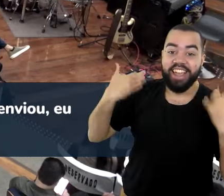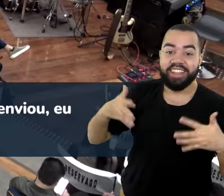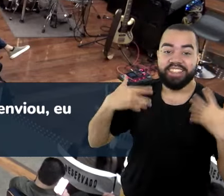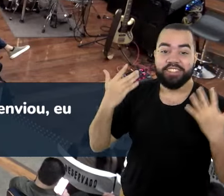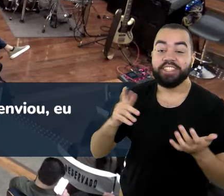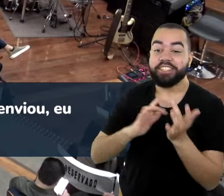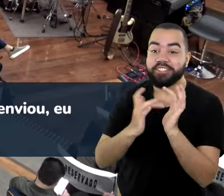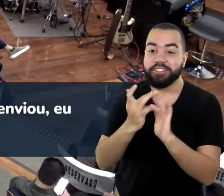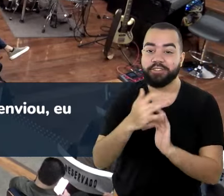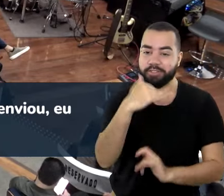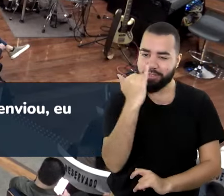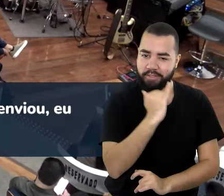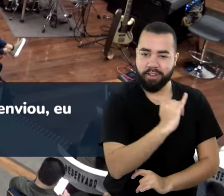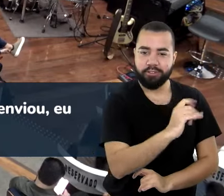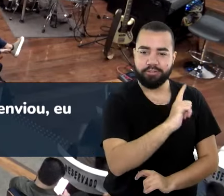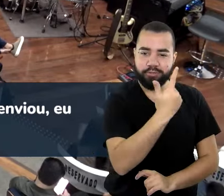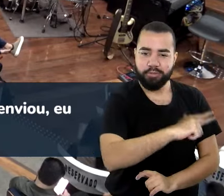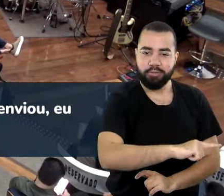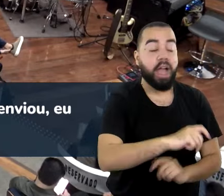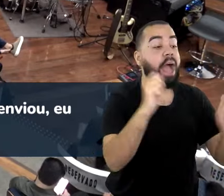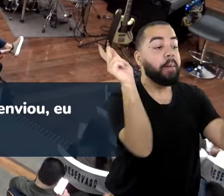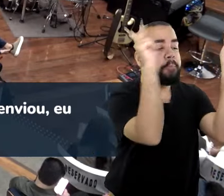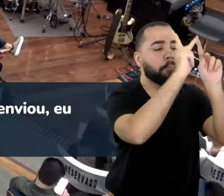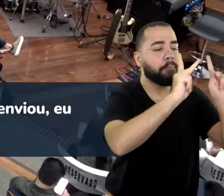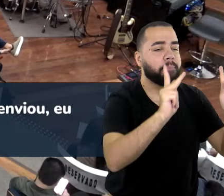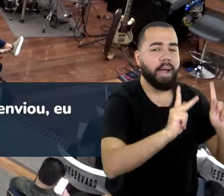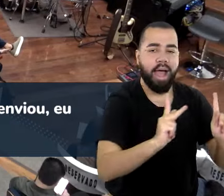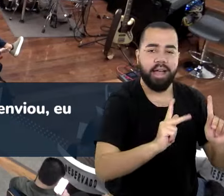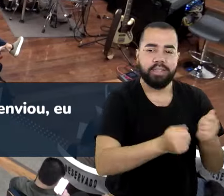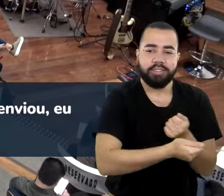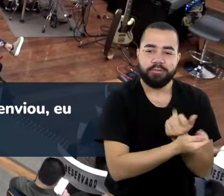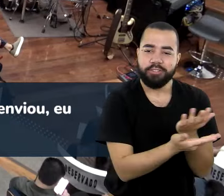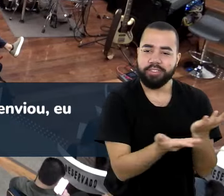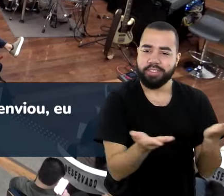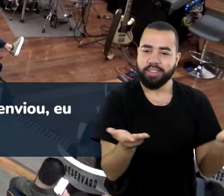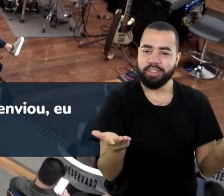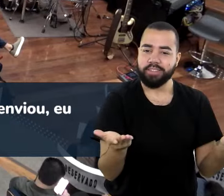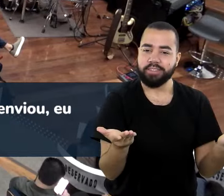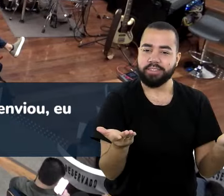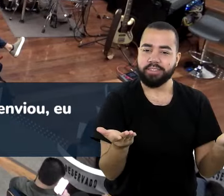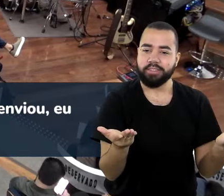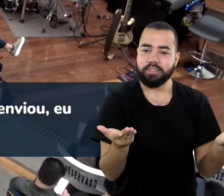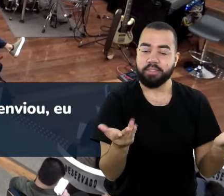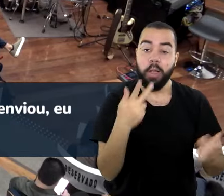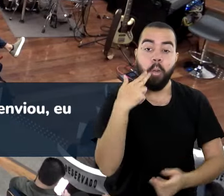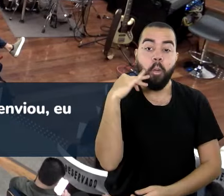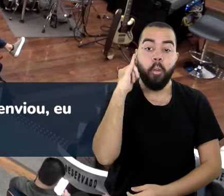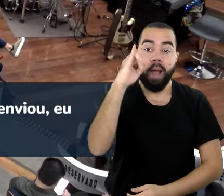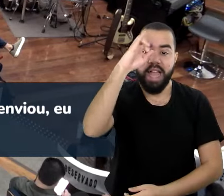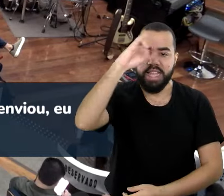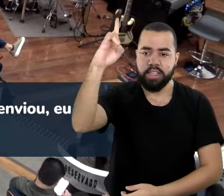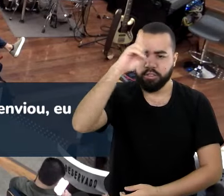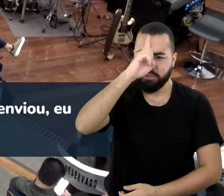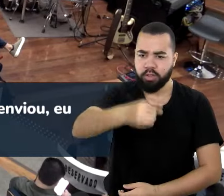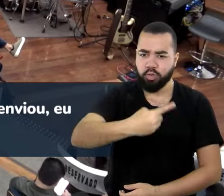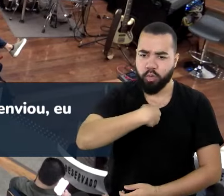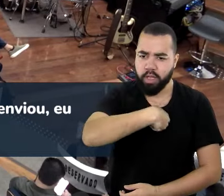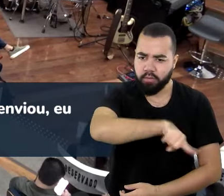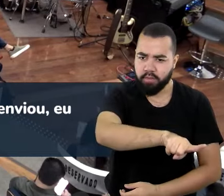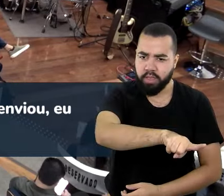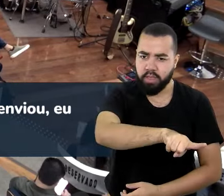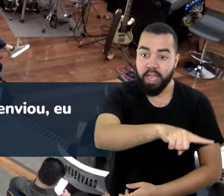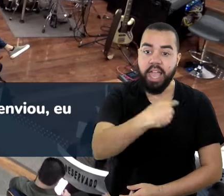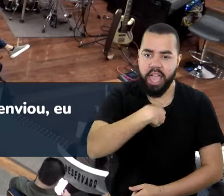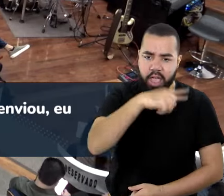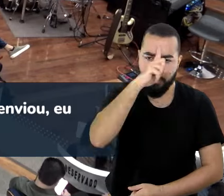pois, Jesus outra vez: Paz seja convosco. Assim como o Pai me enviou, eu